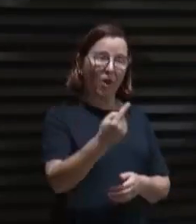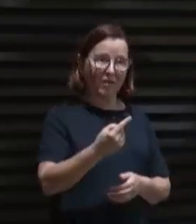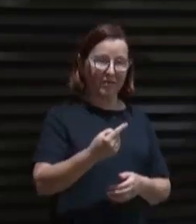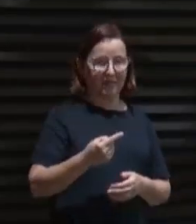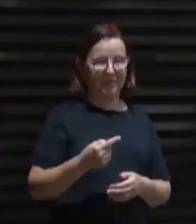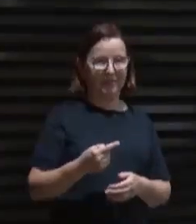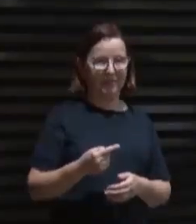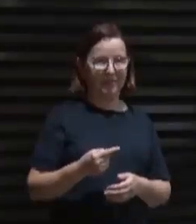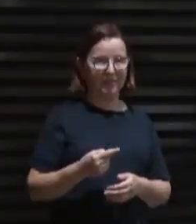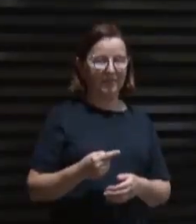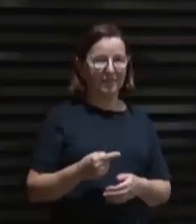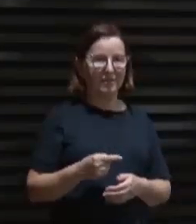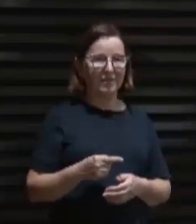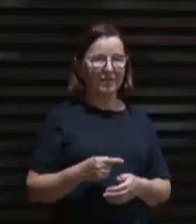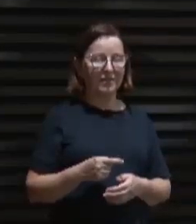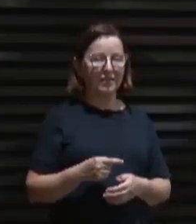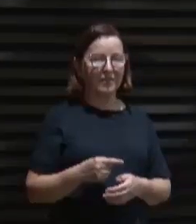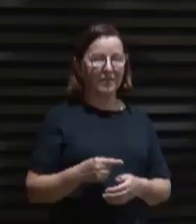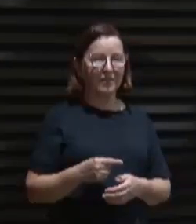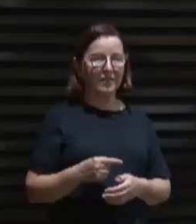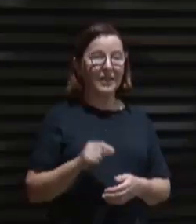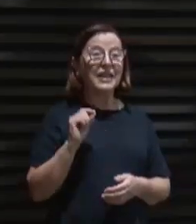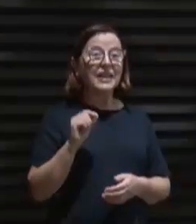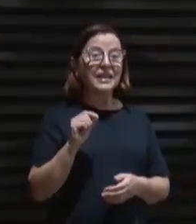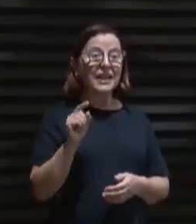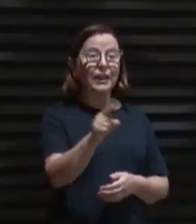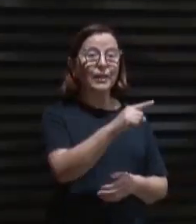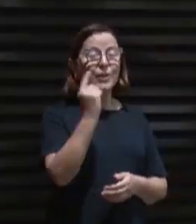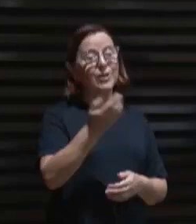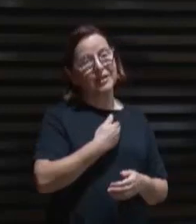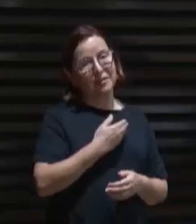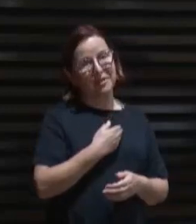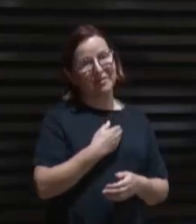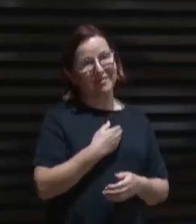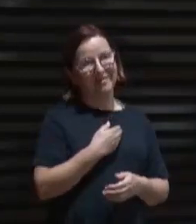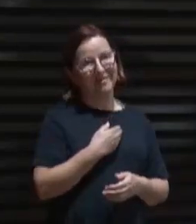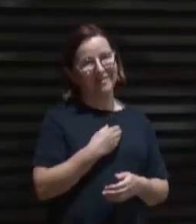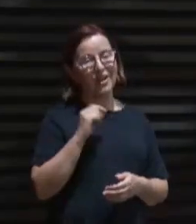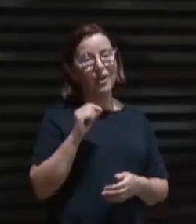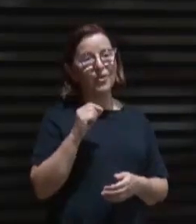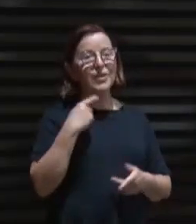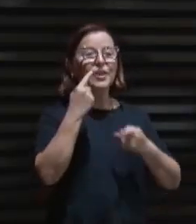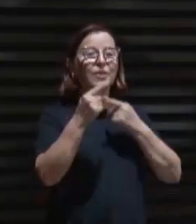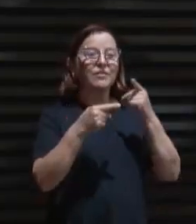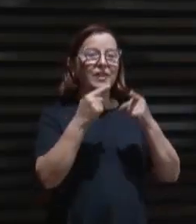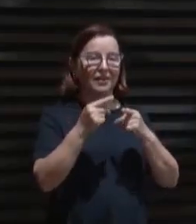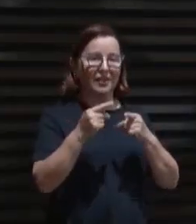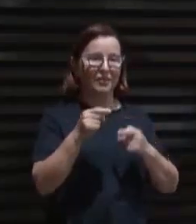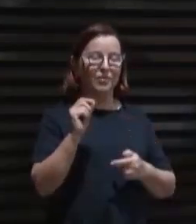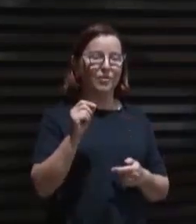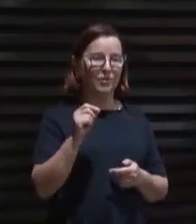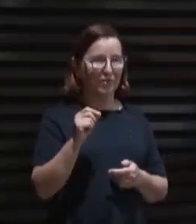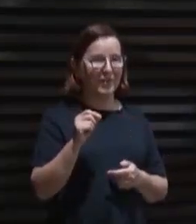nos assentando para ouvir, para ver o que estamos vendo, ouvir